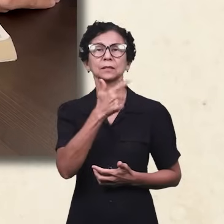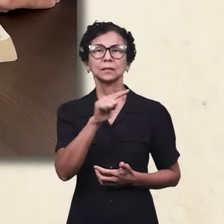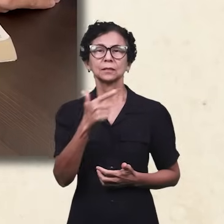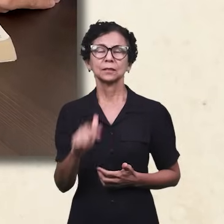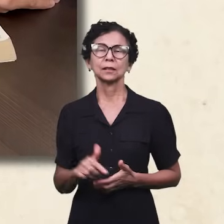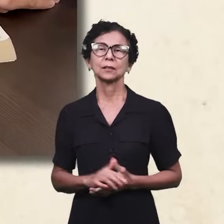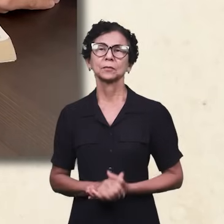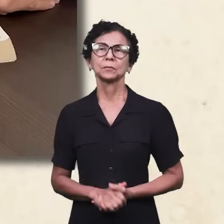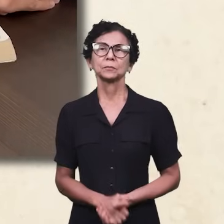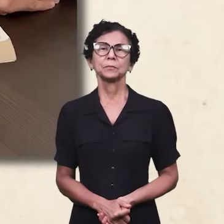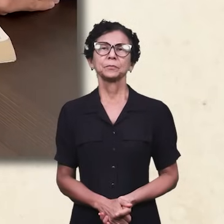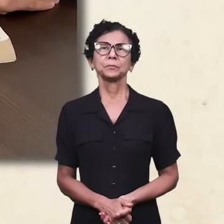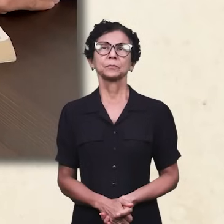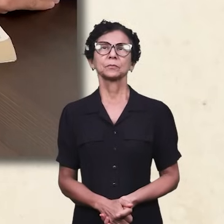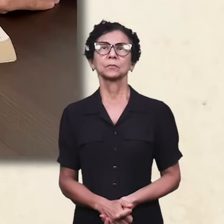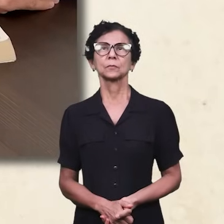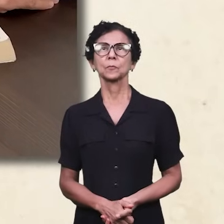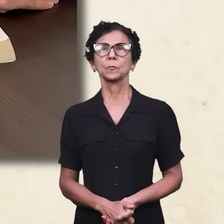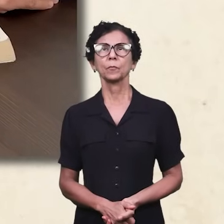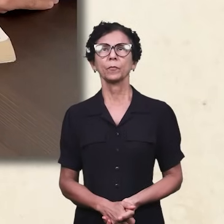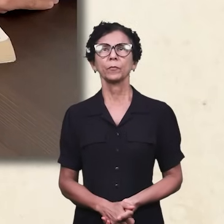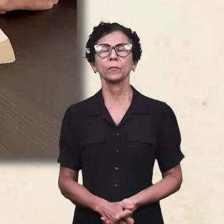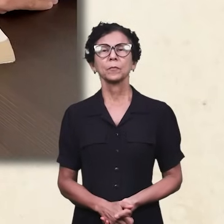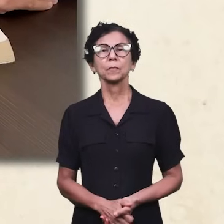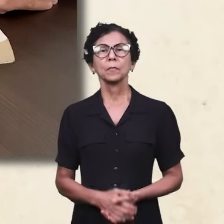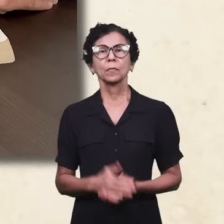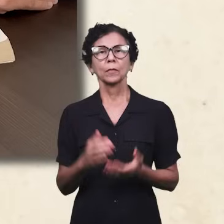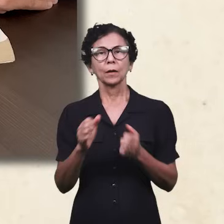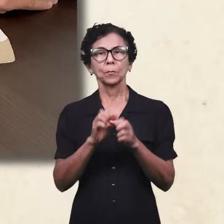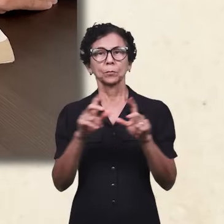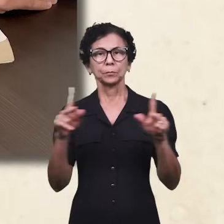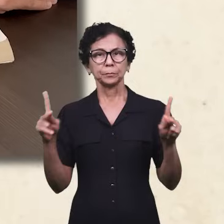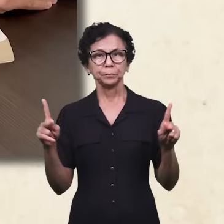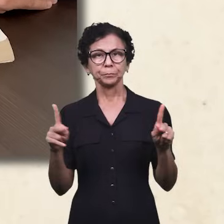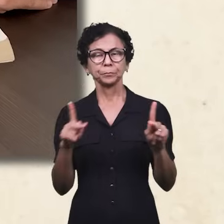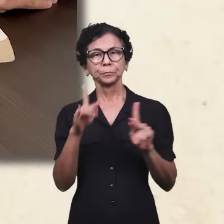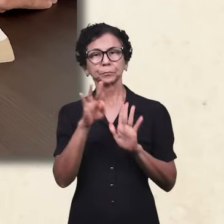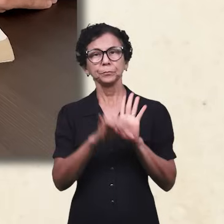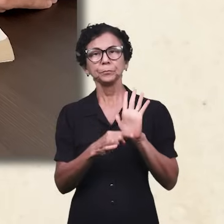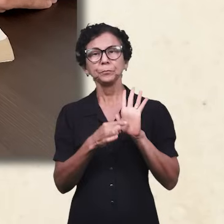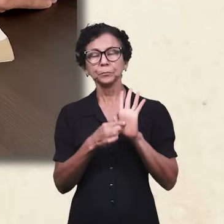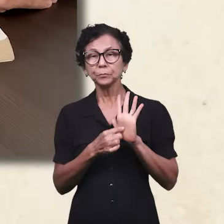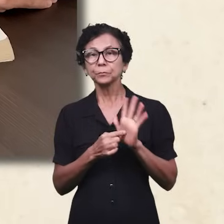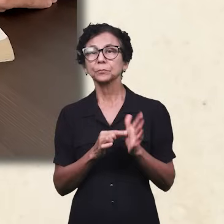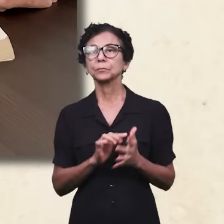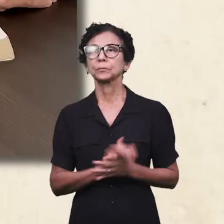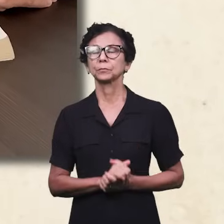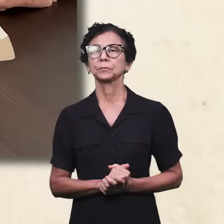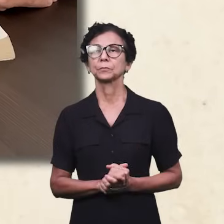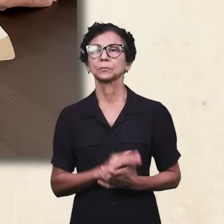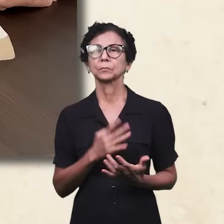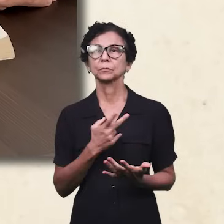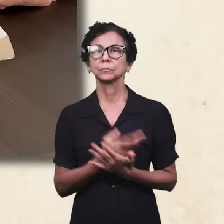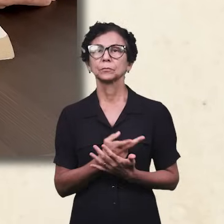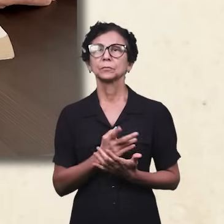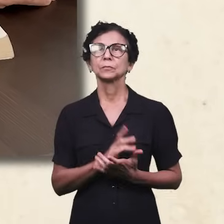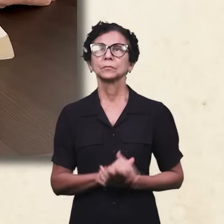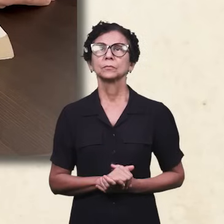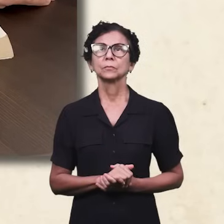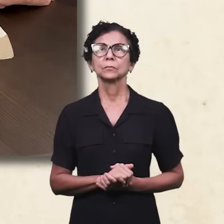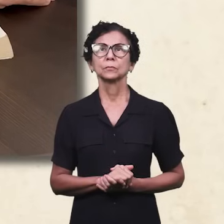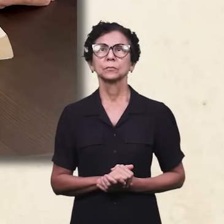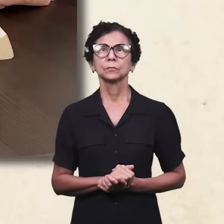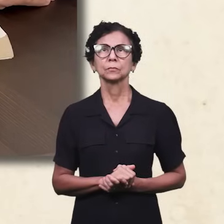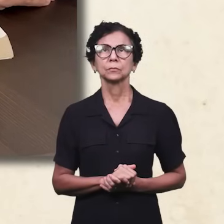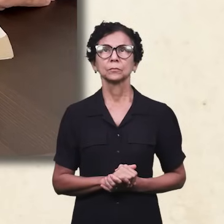nos lembramos para finalizar até do do texto lá de Apocalipse depois de uma batalha eh